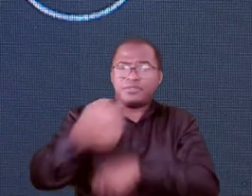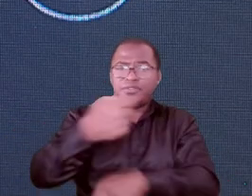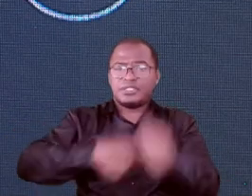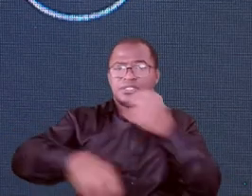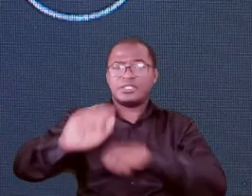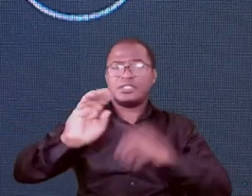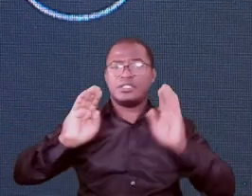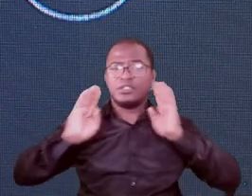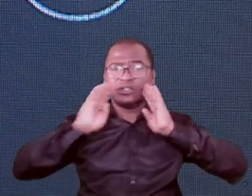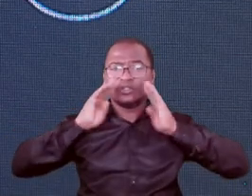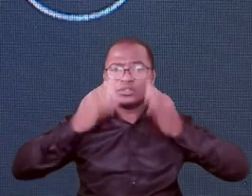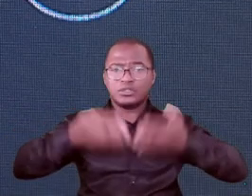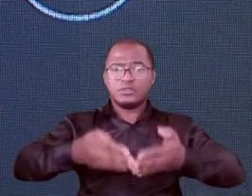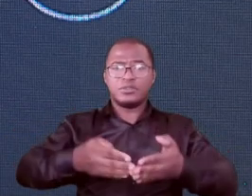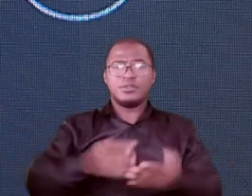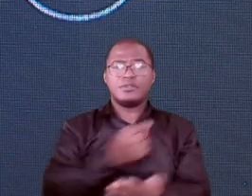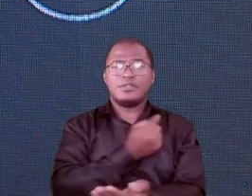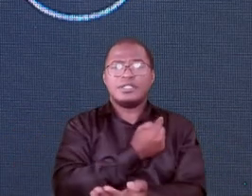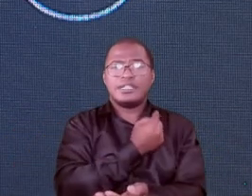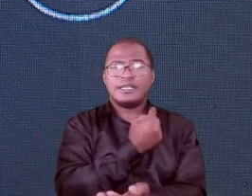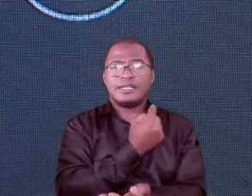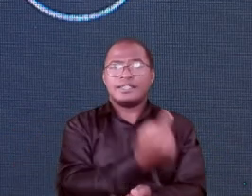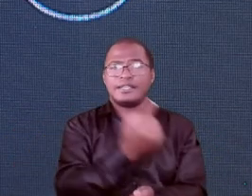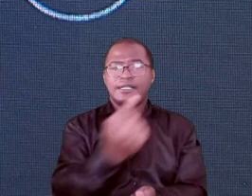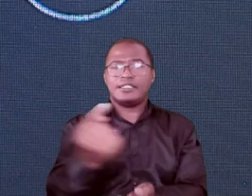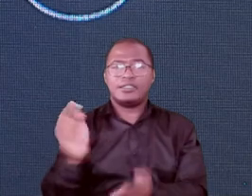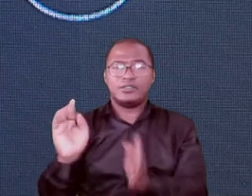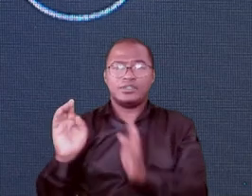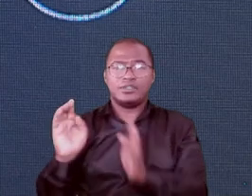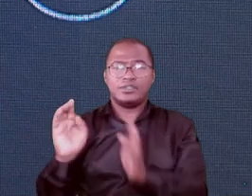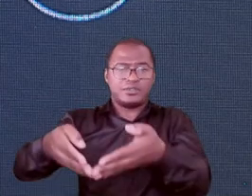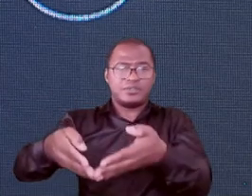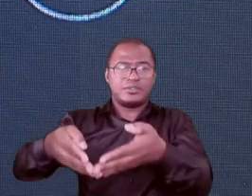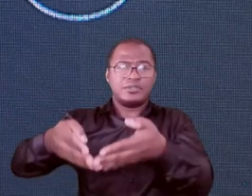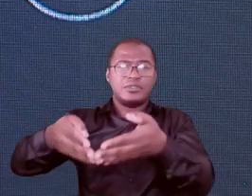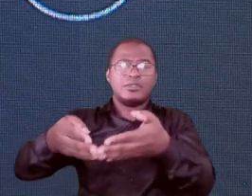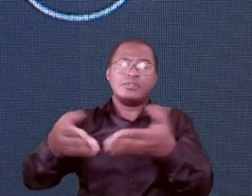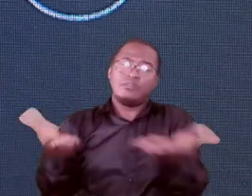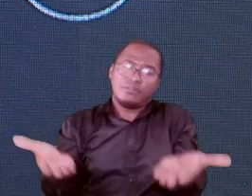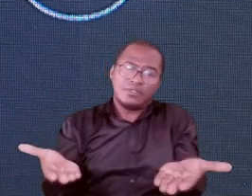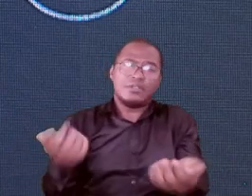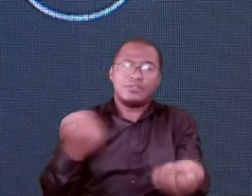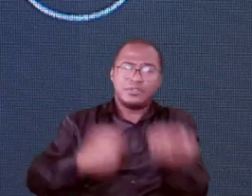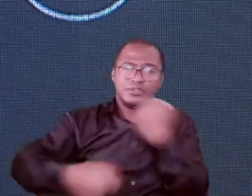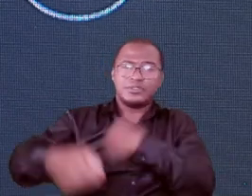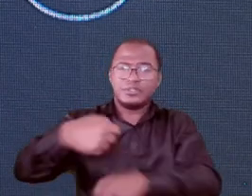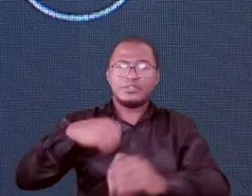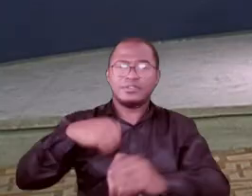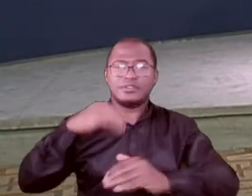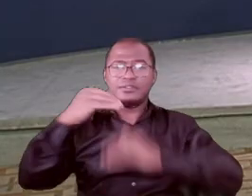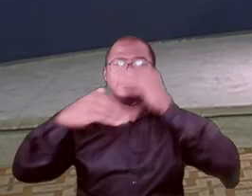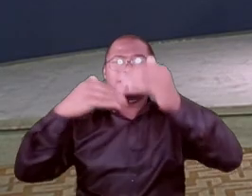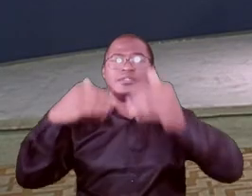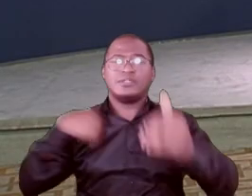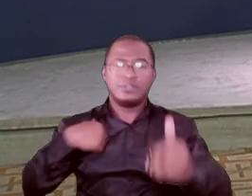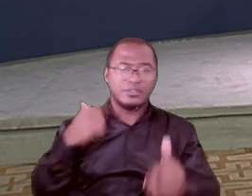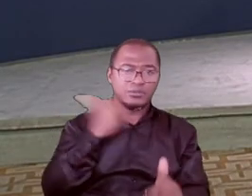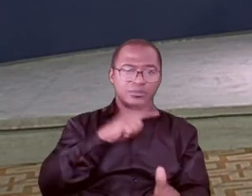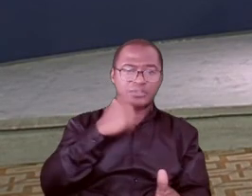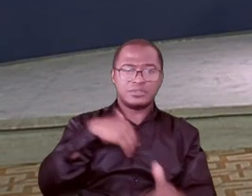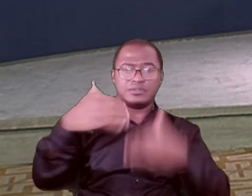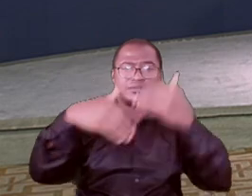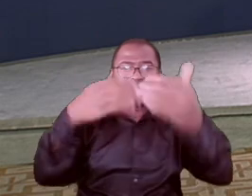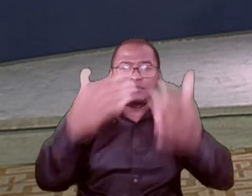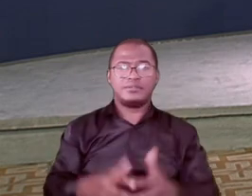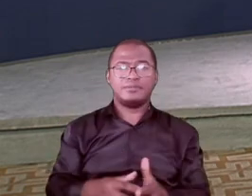né cada um no seu E aí como tocar um negócio é aí que tá beleza depois e só para